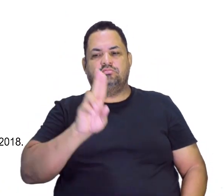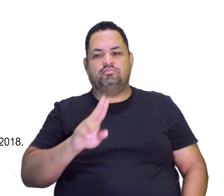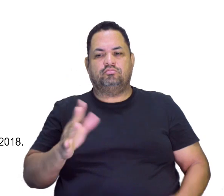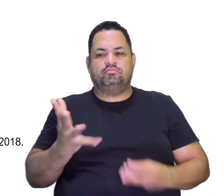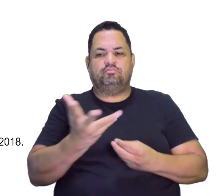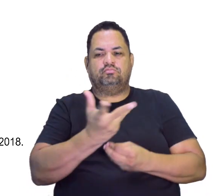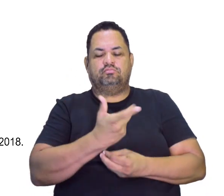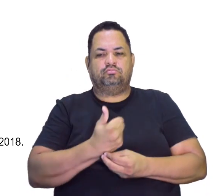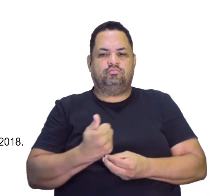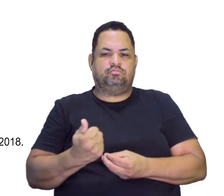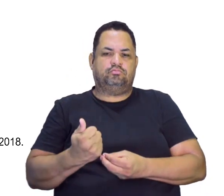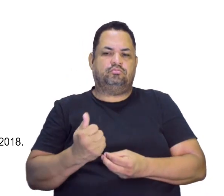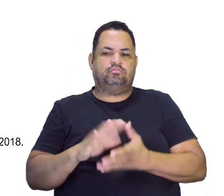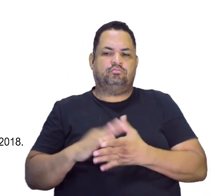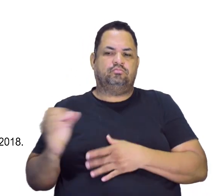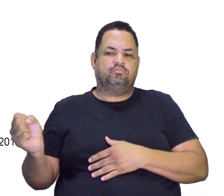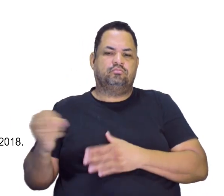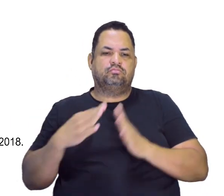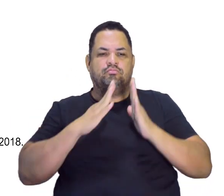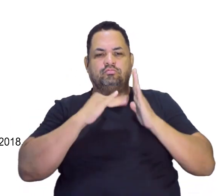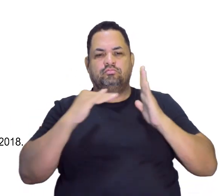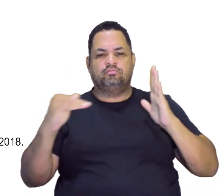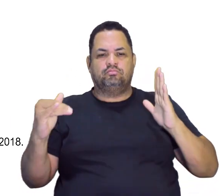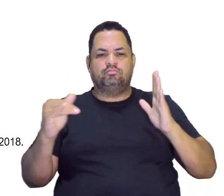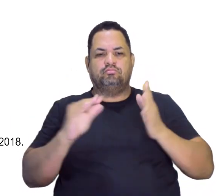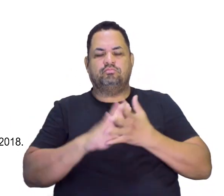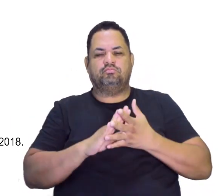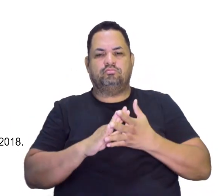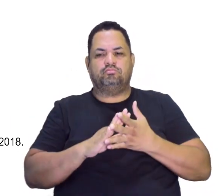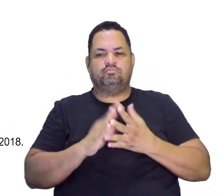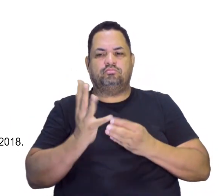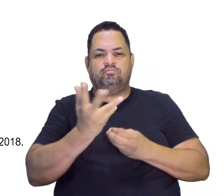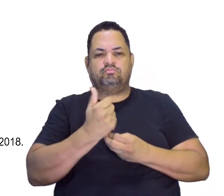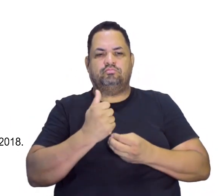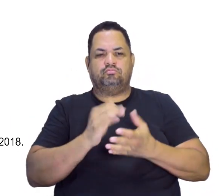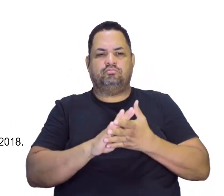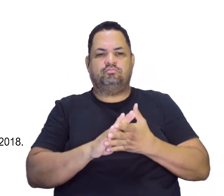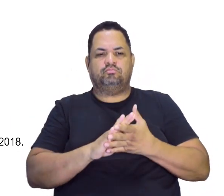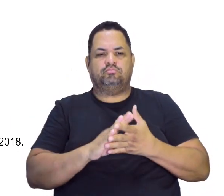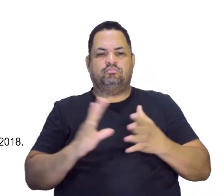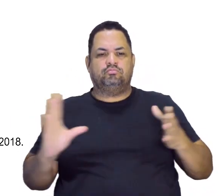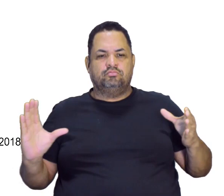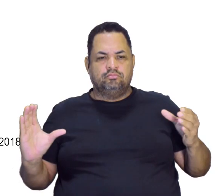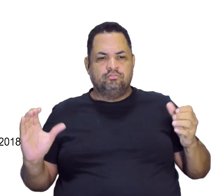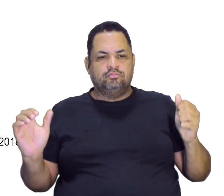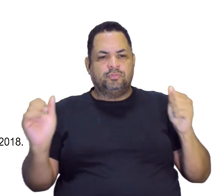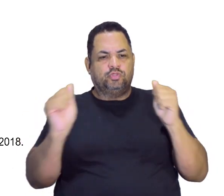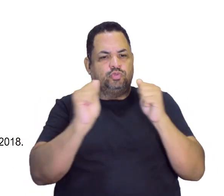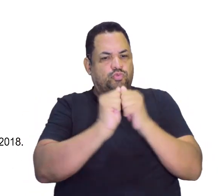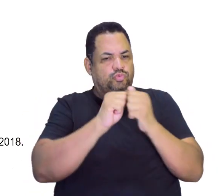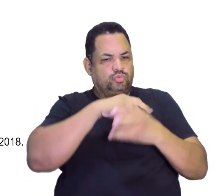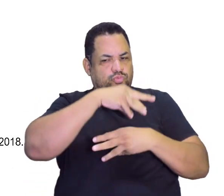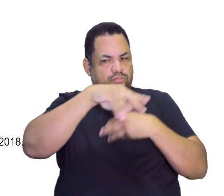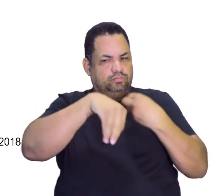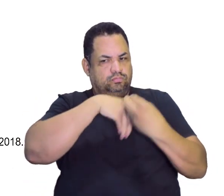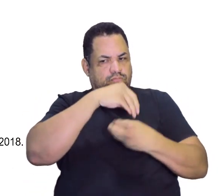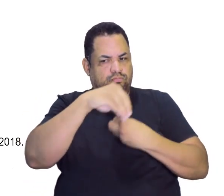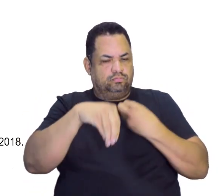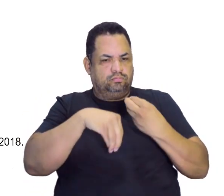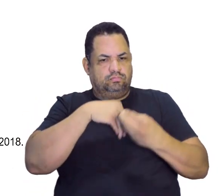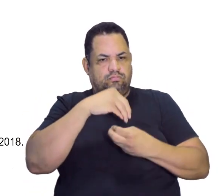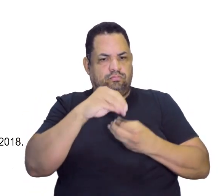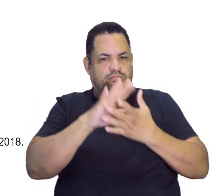esse novo tipo de estética artística ou seja houve uma fusão uma mistura